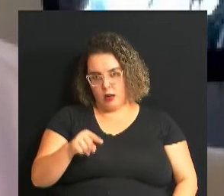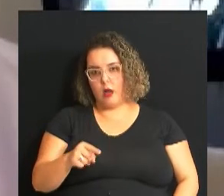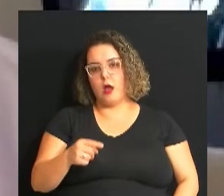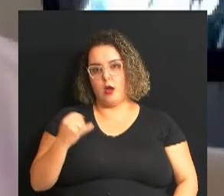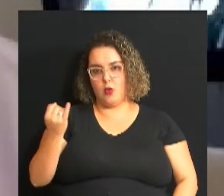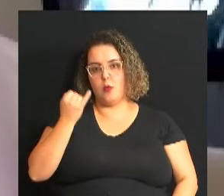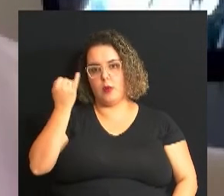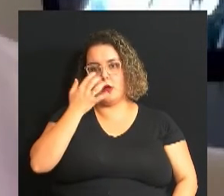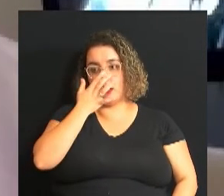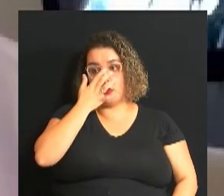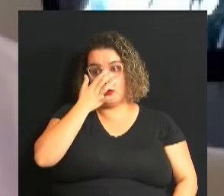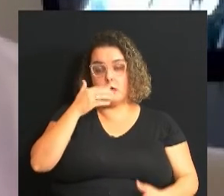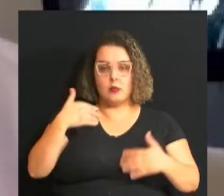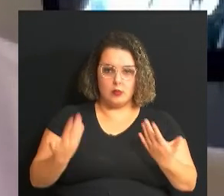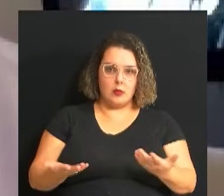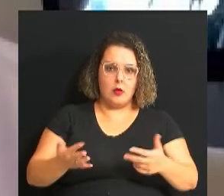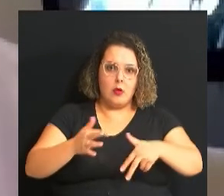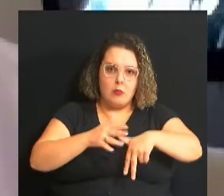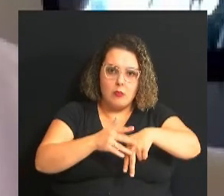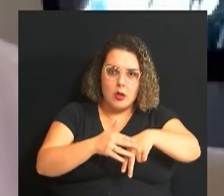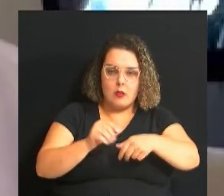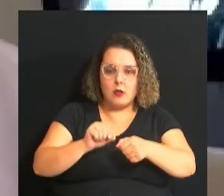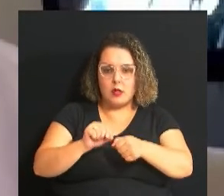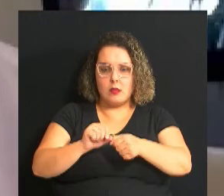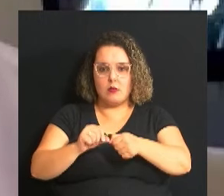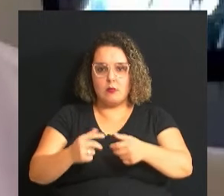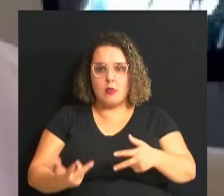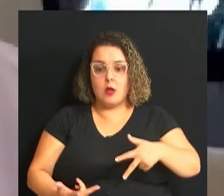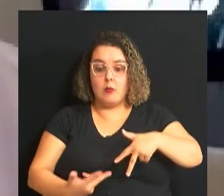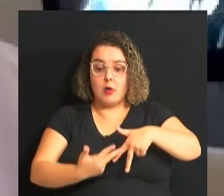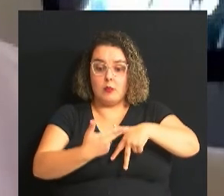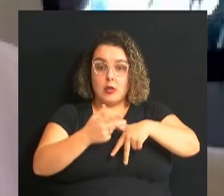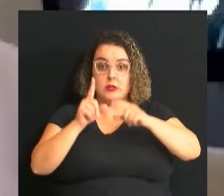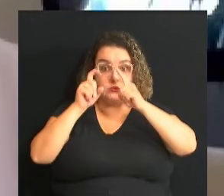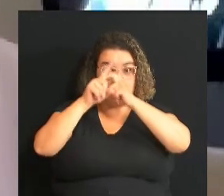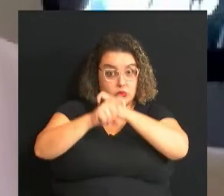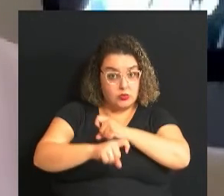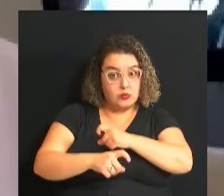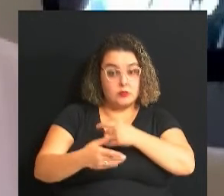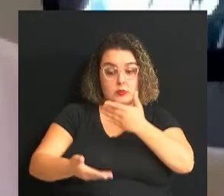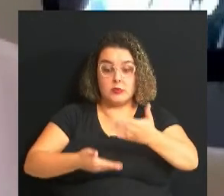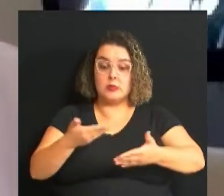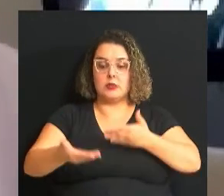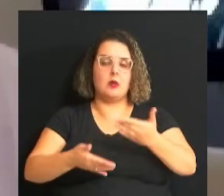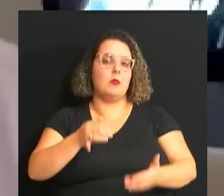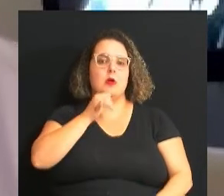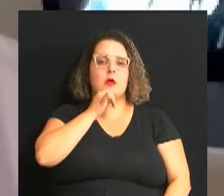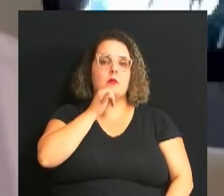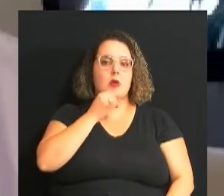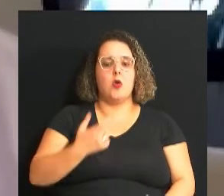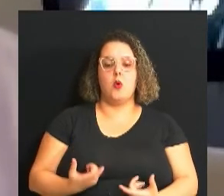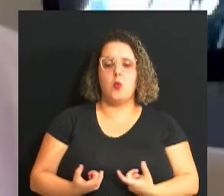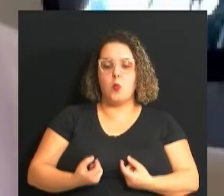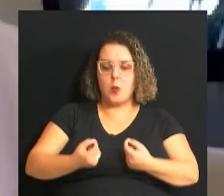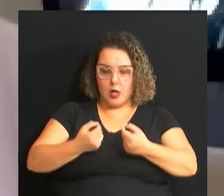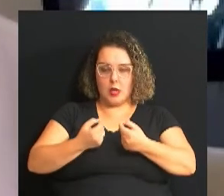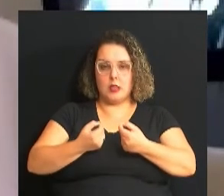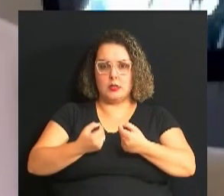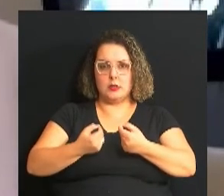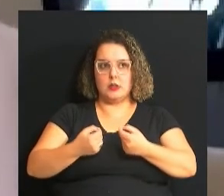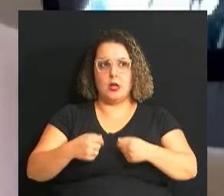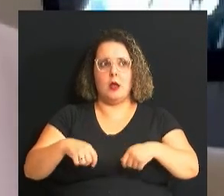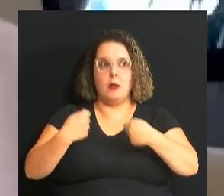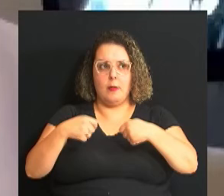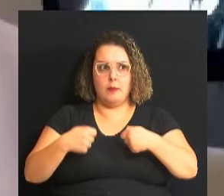importante. Então, o paciente, quando vai fazer uma operação complicada para tratar, por exemplo, um câncer, e ele vai ter que passar por